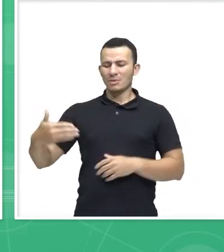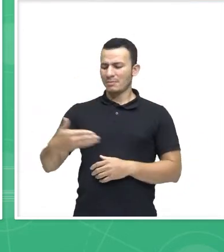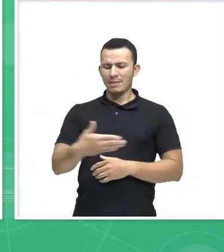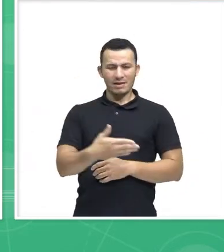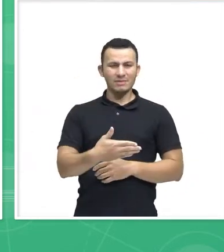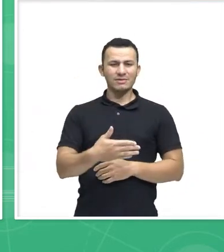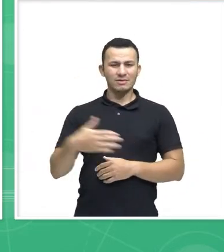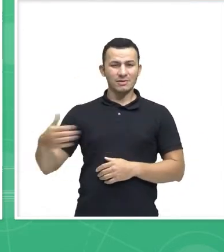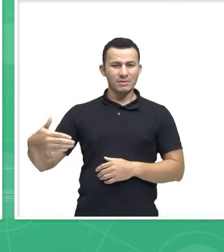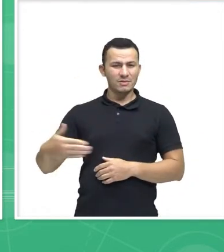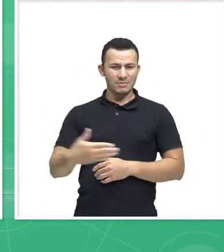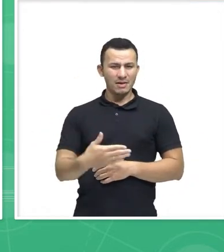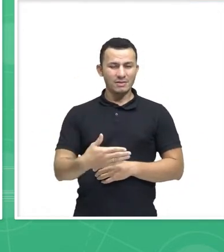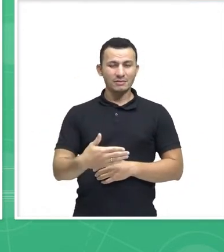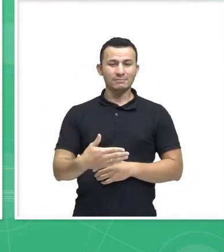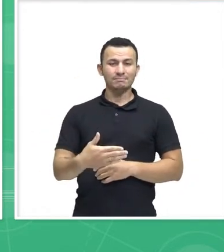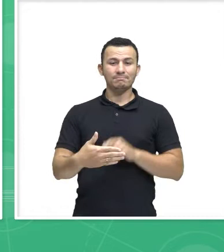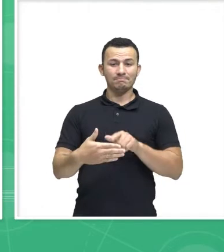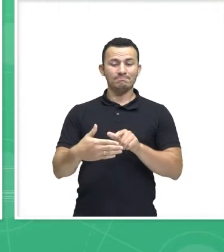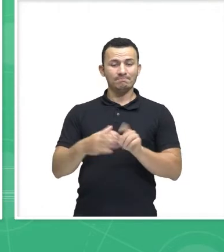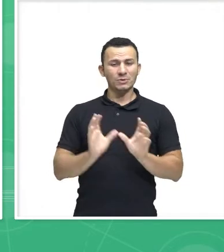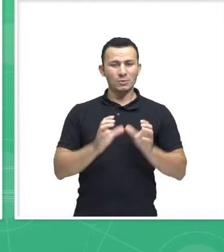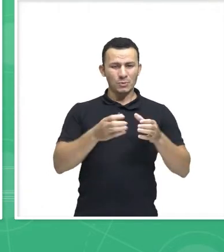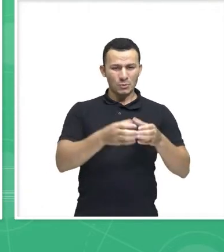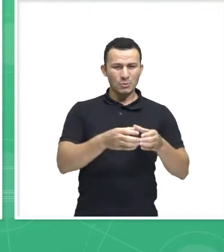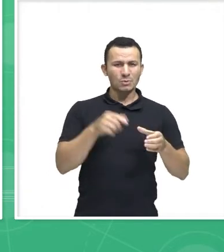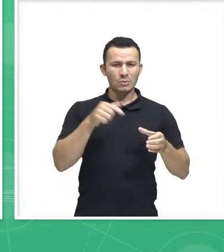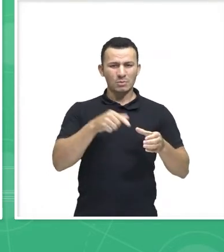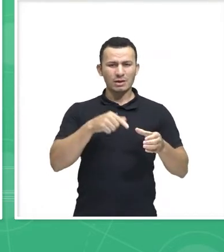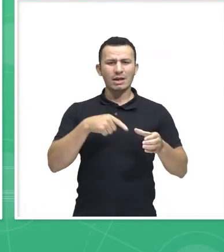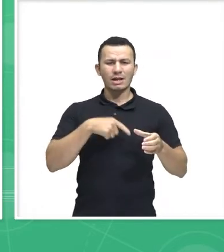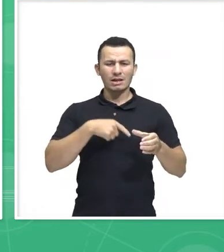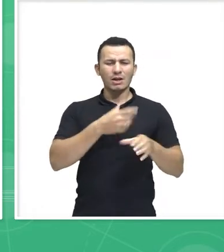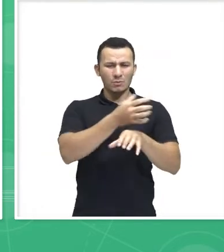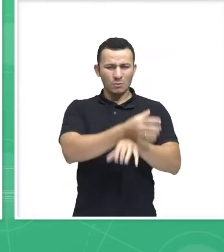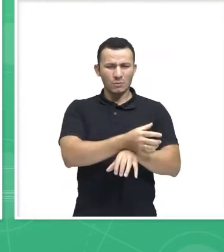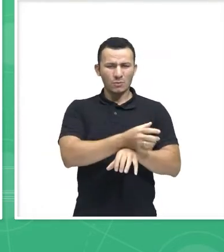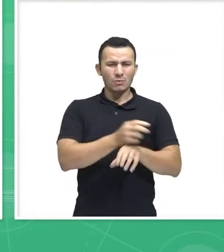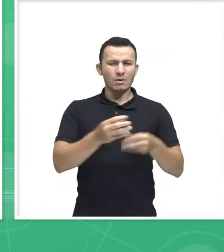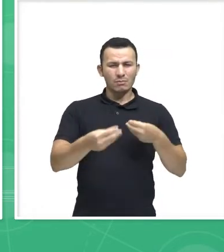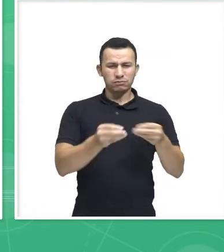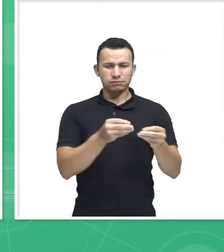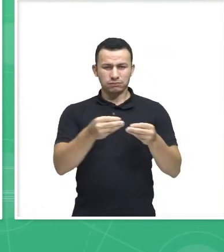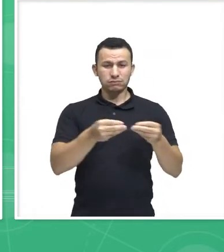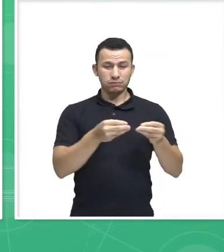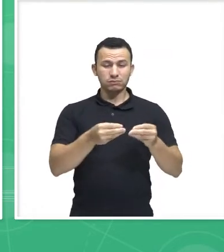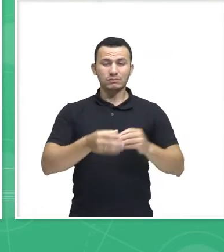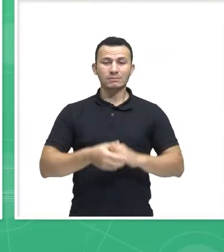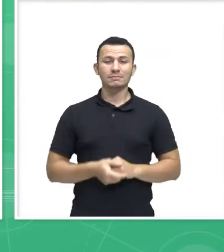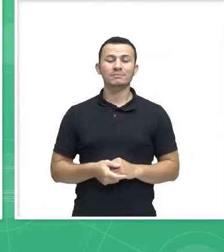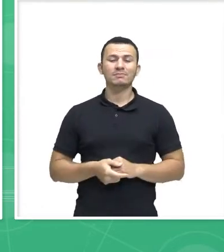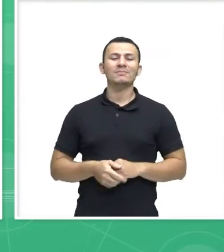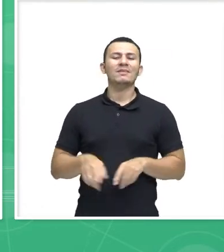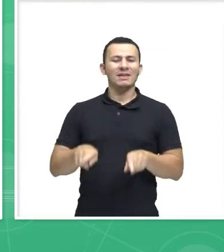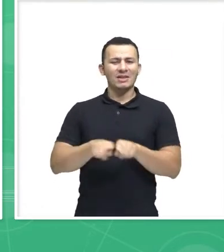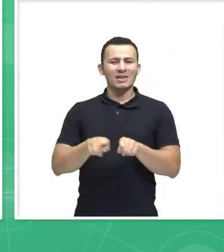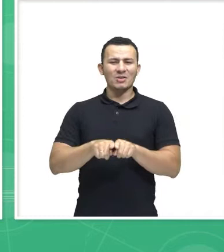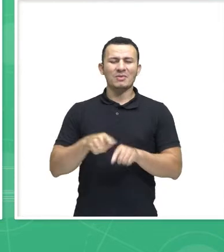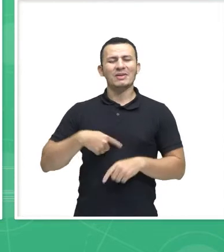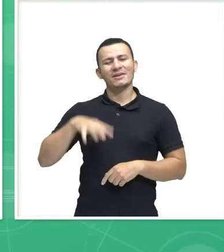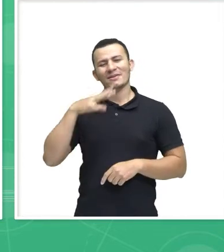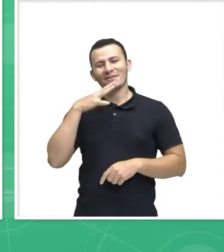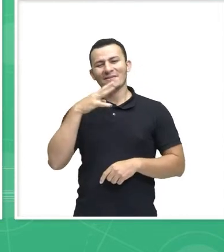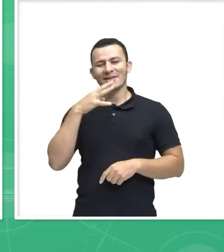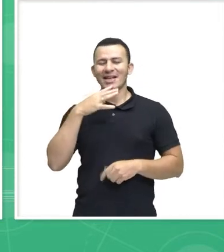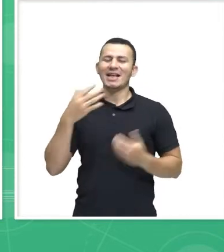na como eu falei aí é a primeira classe de vertebrados que a gente estuda né quando vai estudar sobre os vertebrados e é o grande conhecido